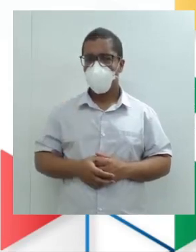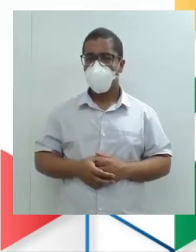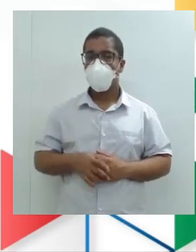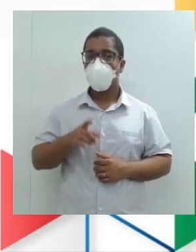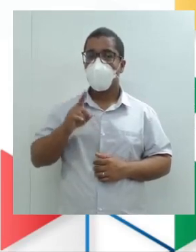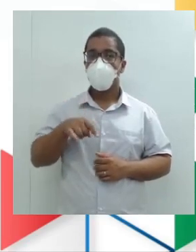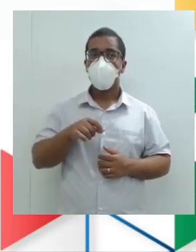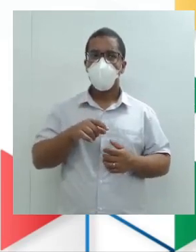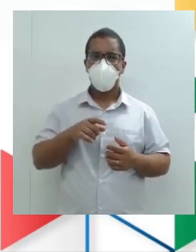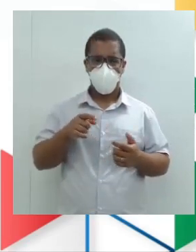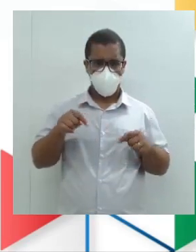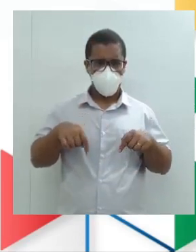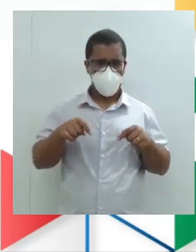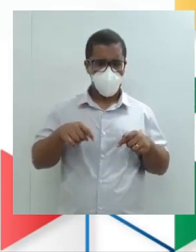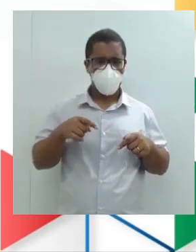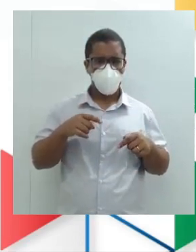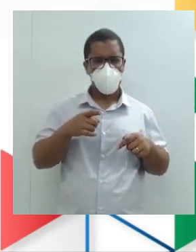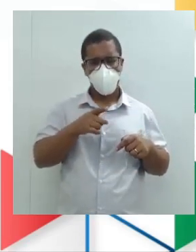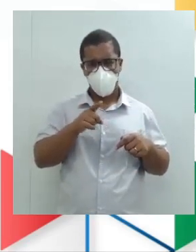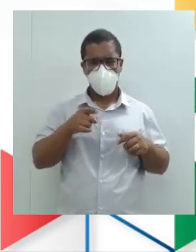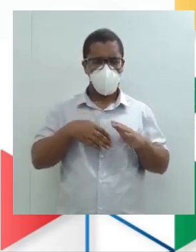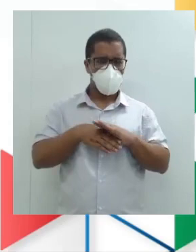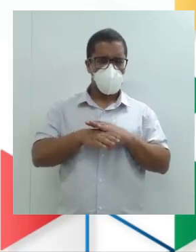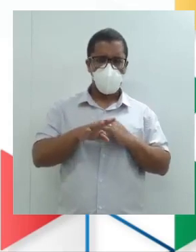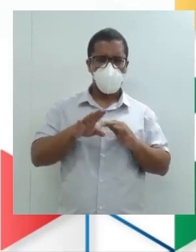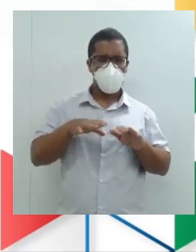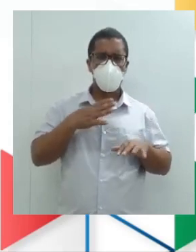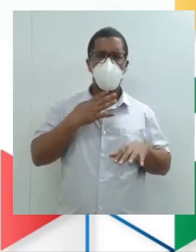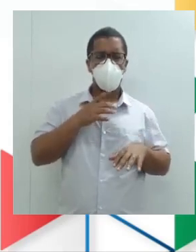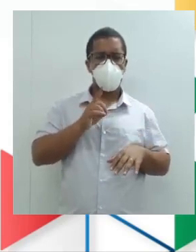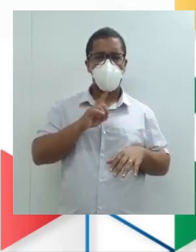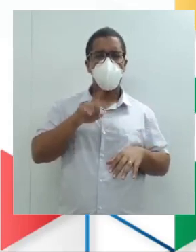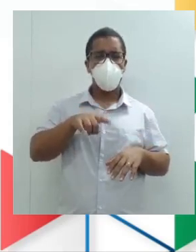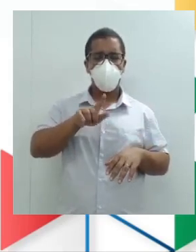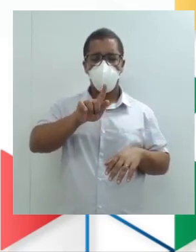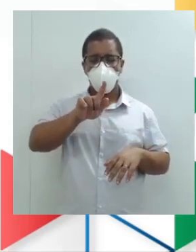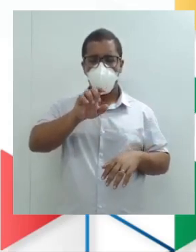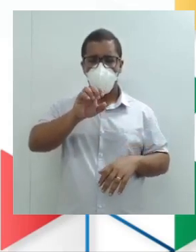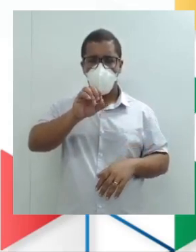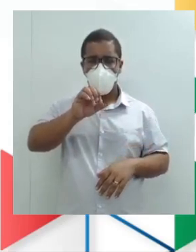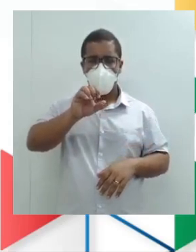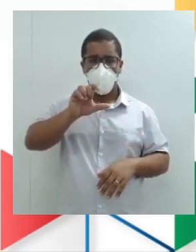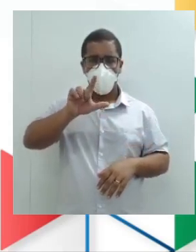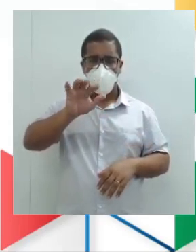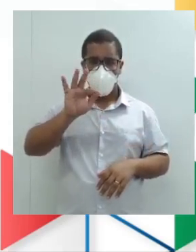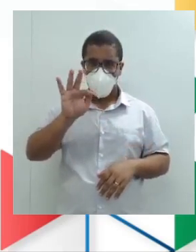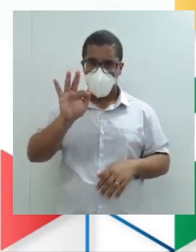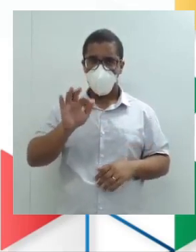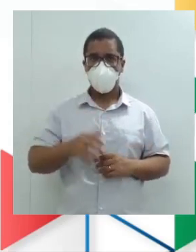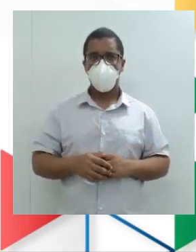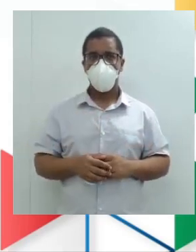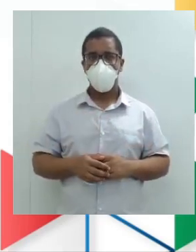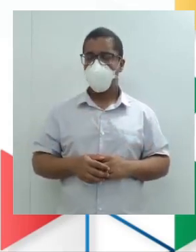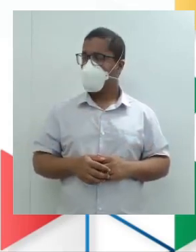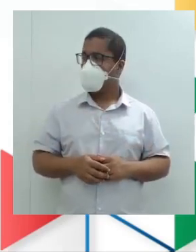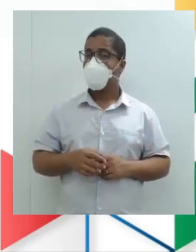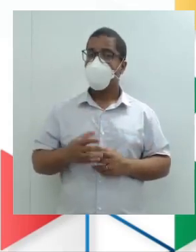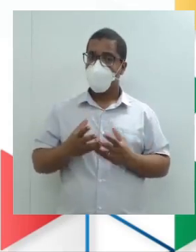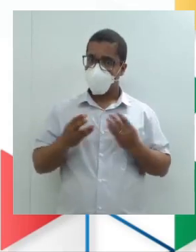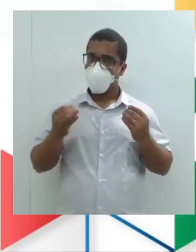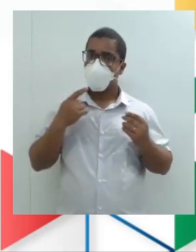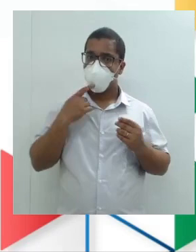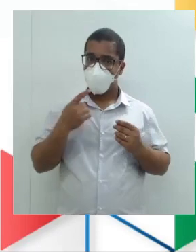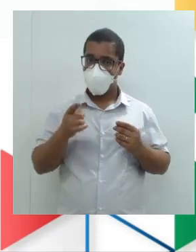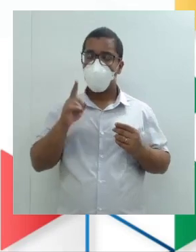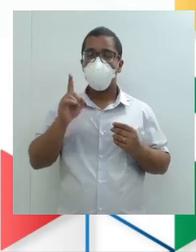Esporte pouco comum, né? Talvez algumas pessoas não conheçam. É o golfe, tá? Por muitos considerados como